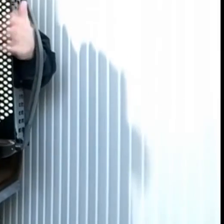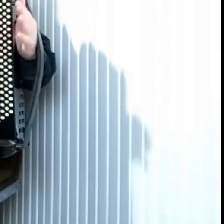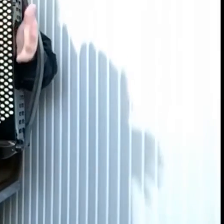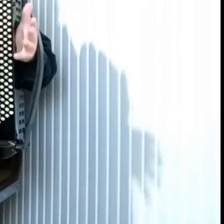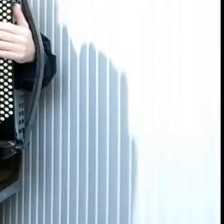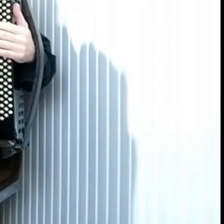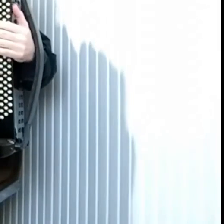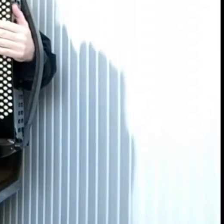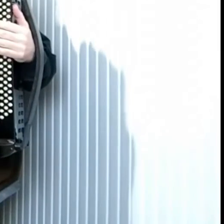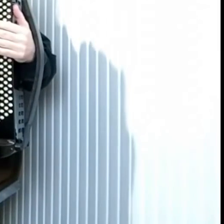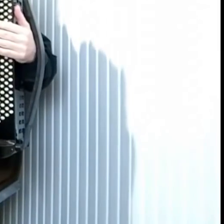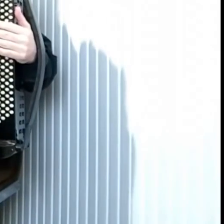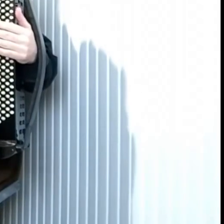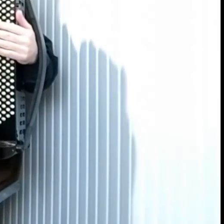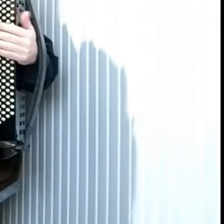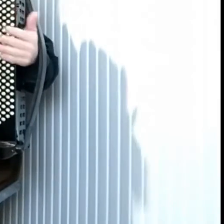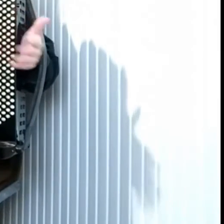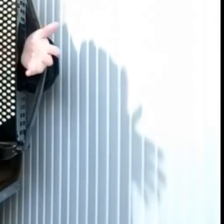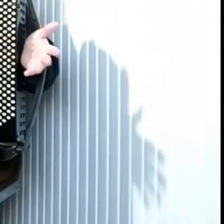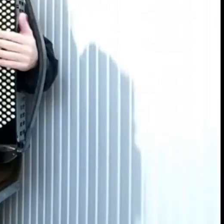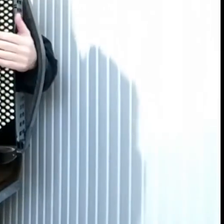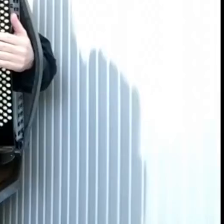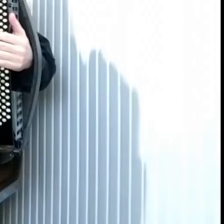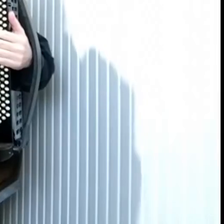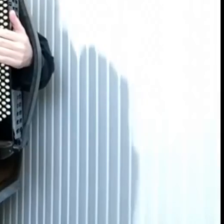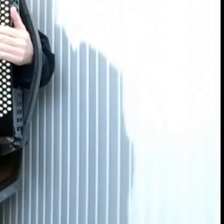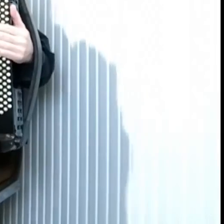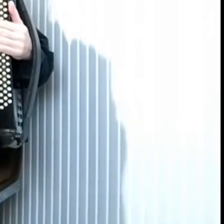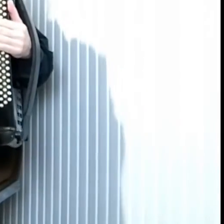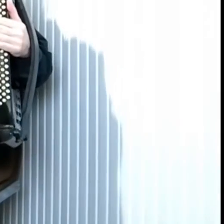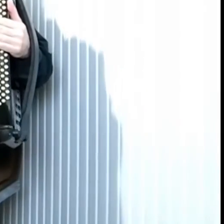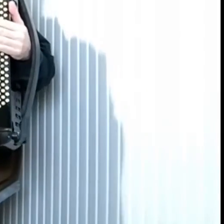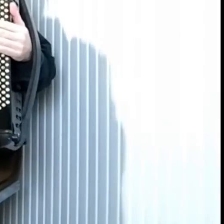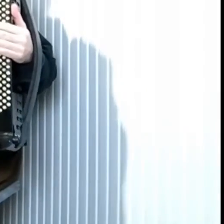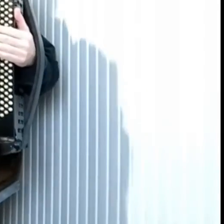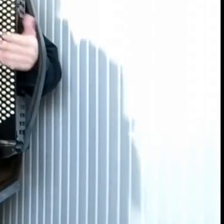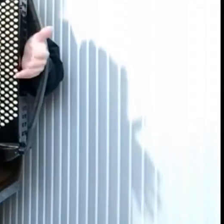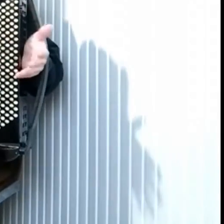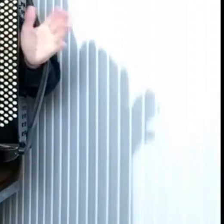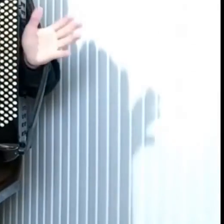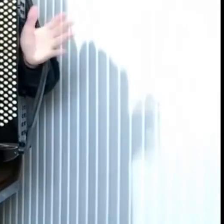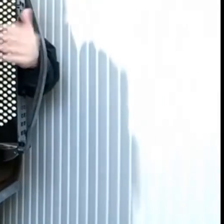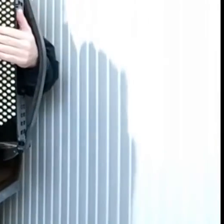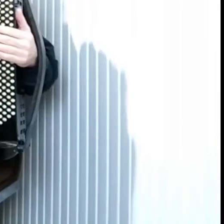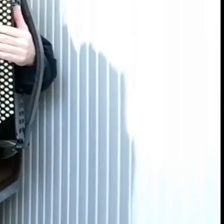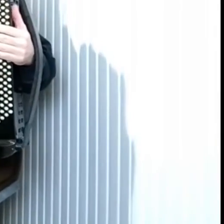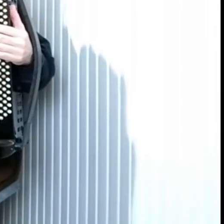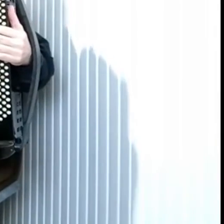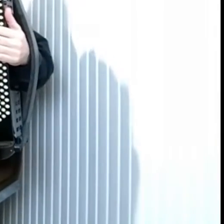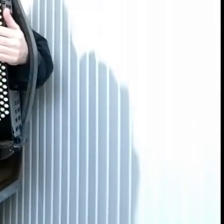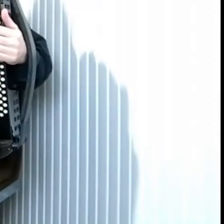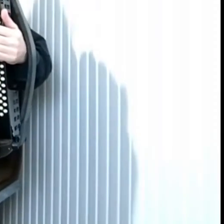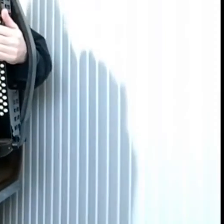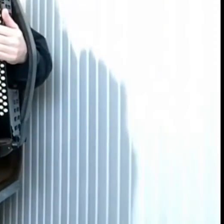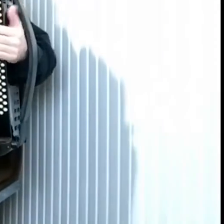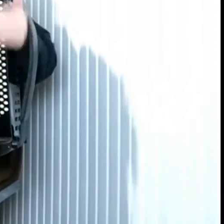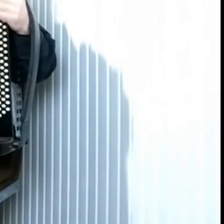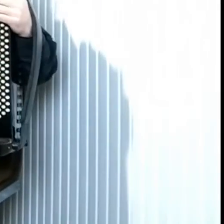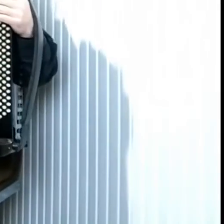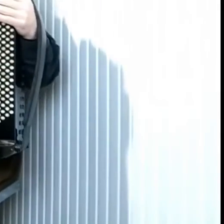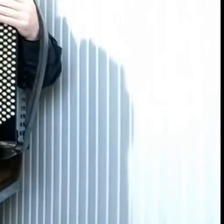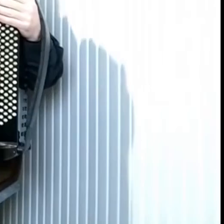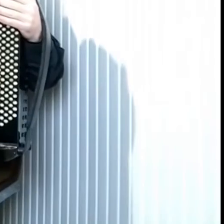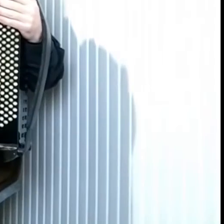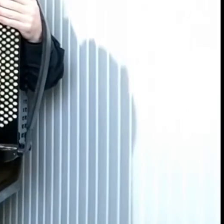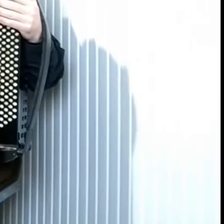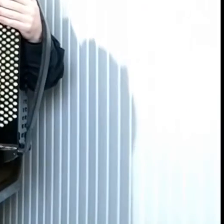ele sempre foi importante na sociedade e sempre será. Acho que isso é fato. Bom, eu